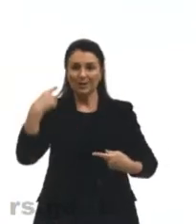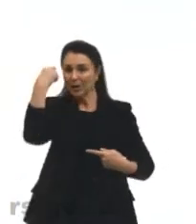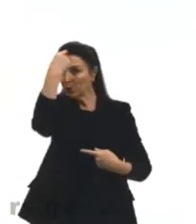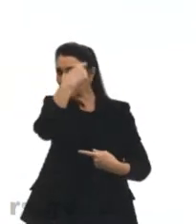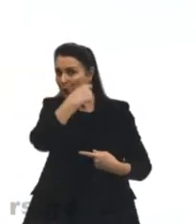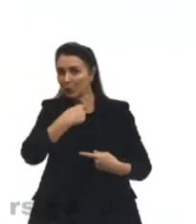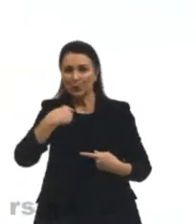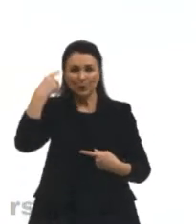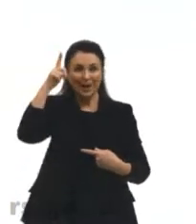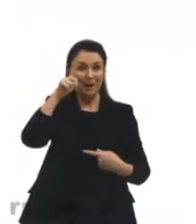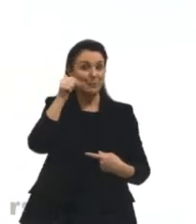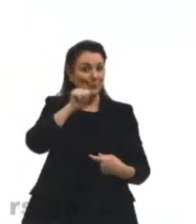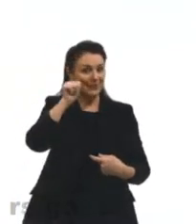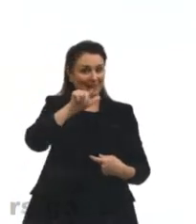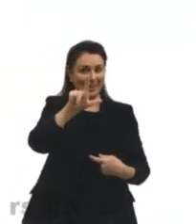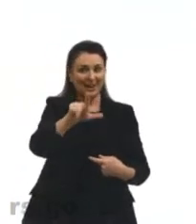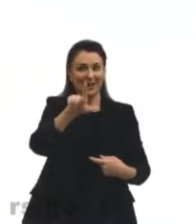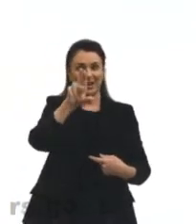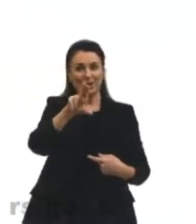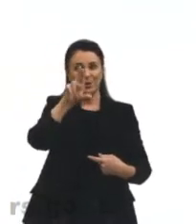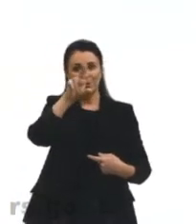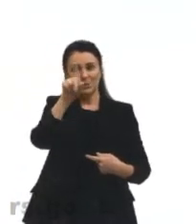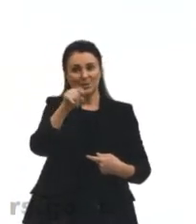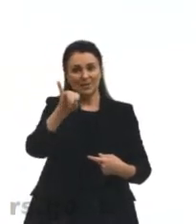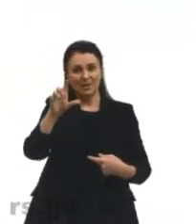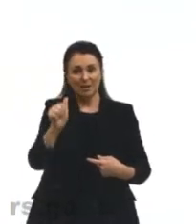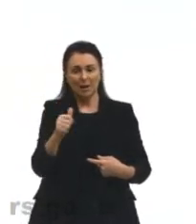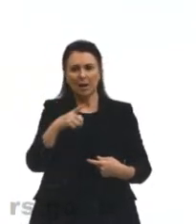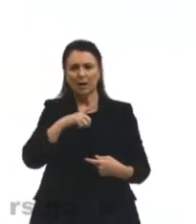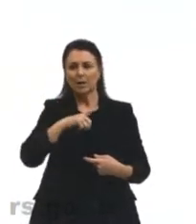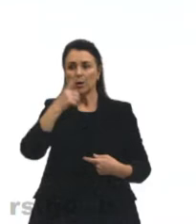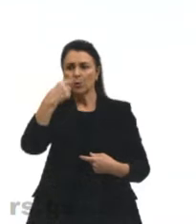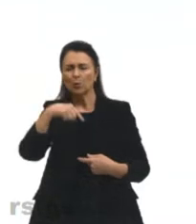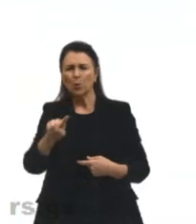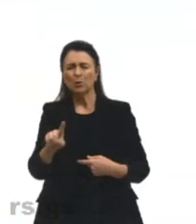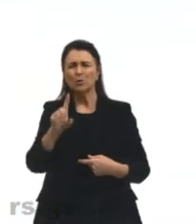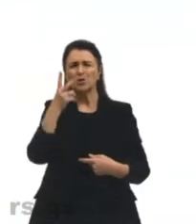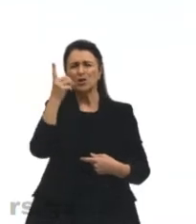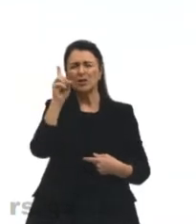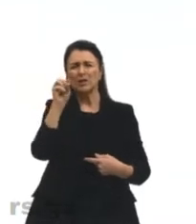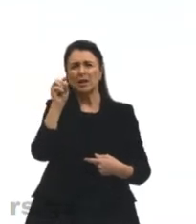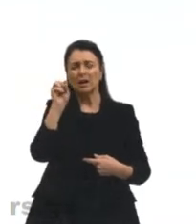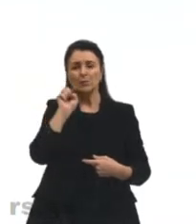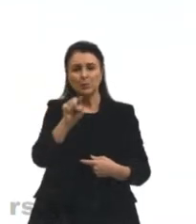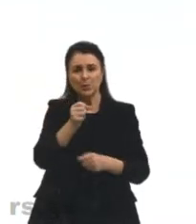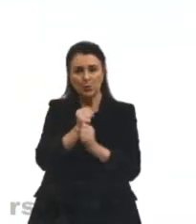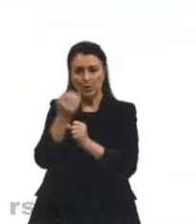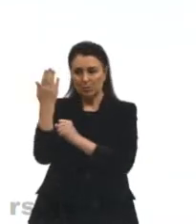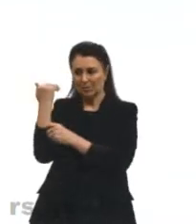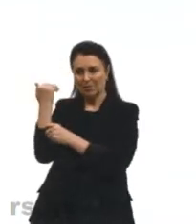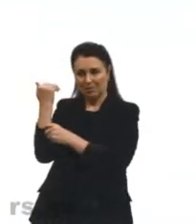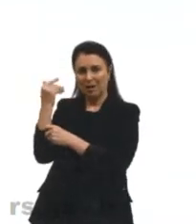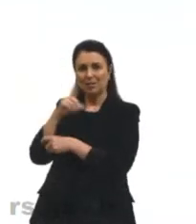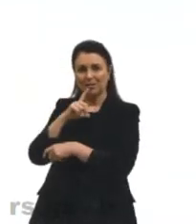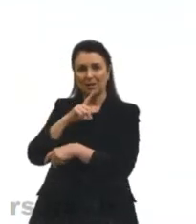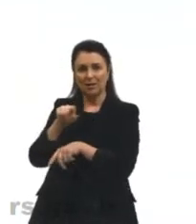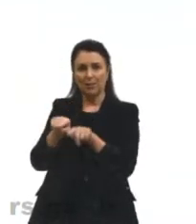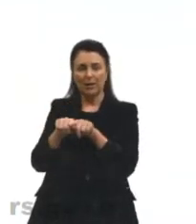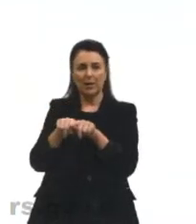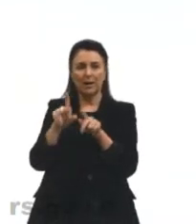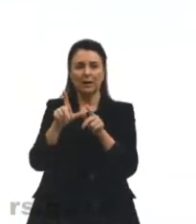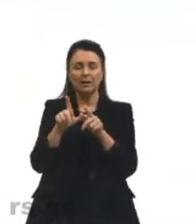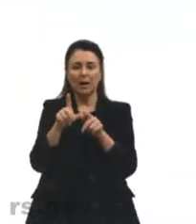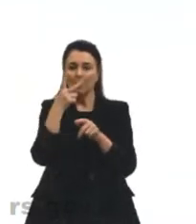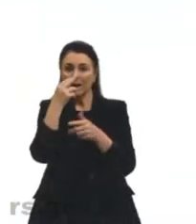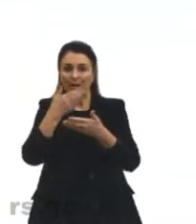sob vários ângulos e a gente tem um outro esqueleto de dez mil anos atrás que é muito interessante que ele tá em posição